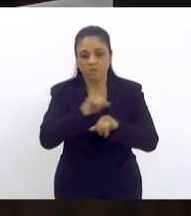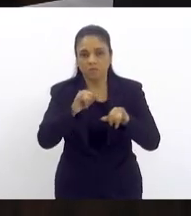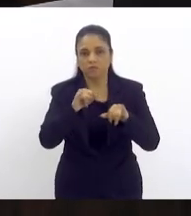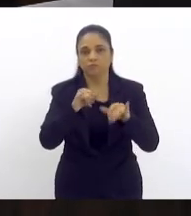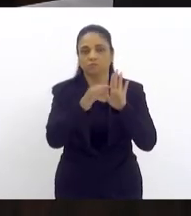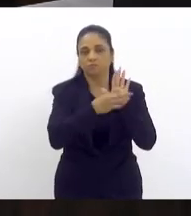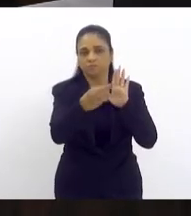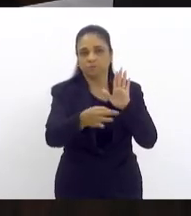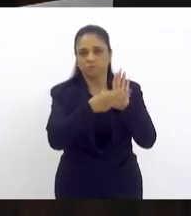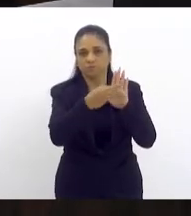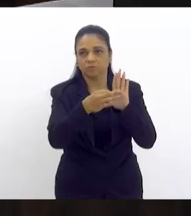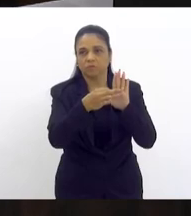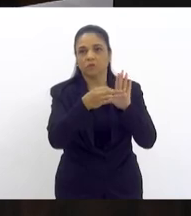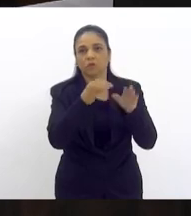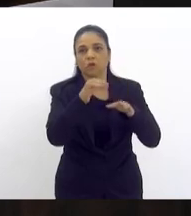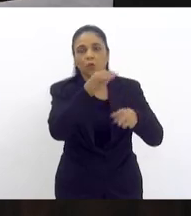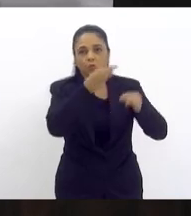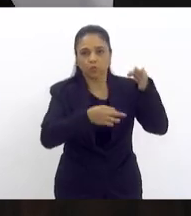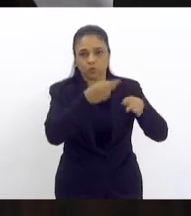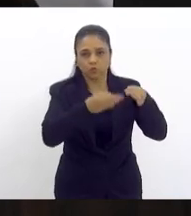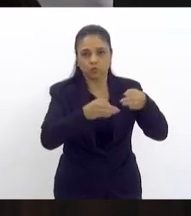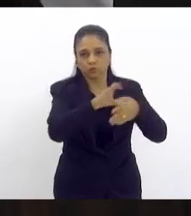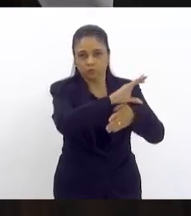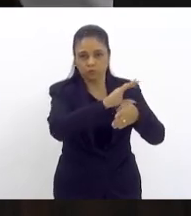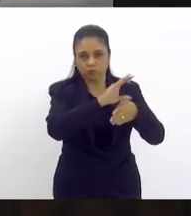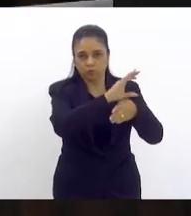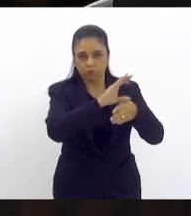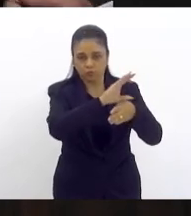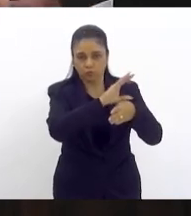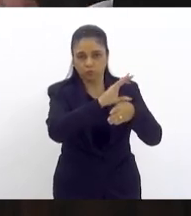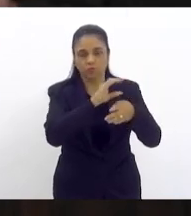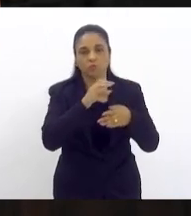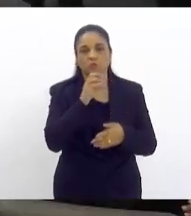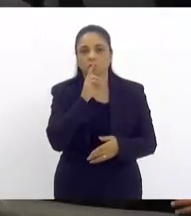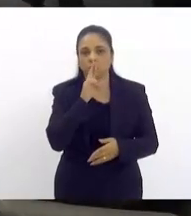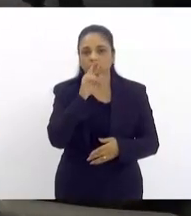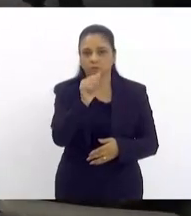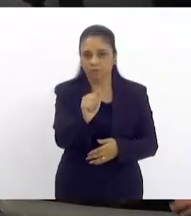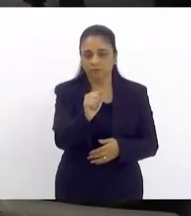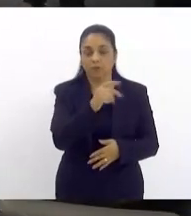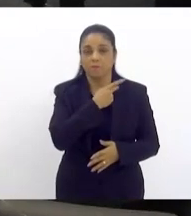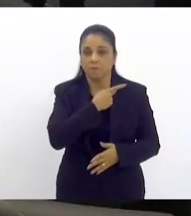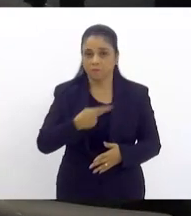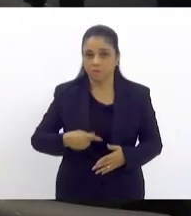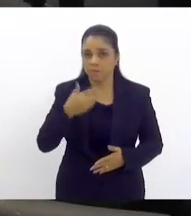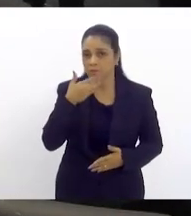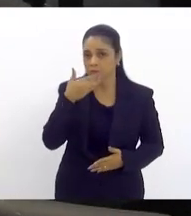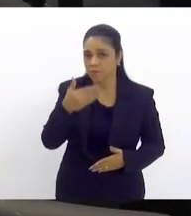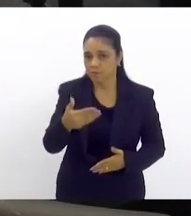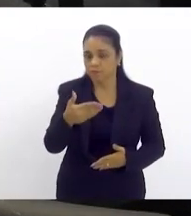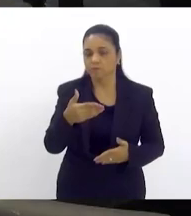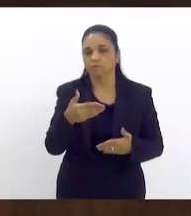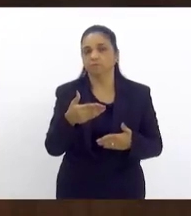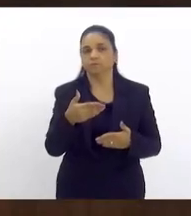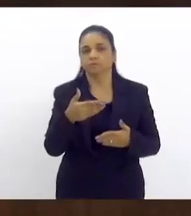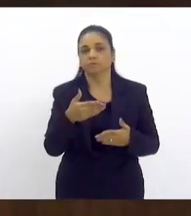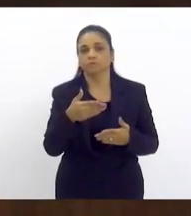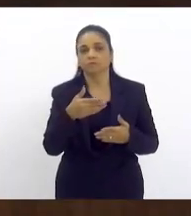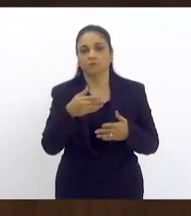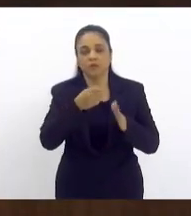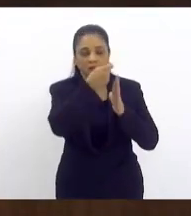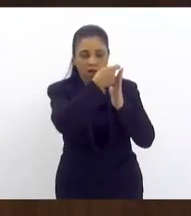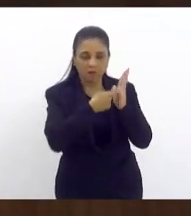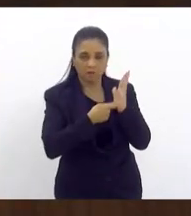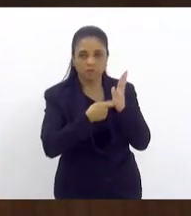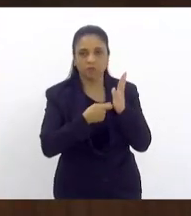parecer pela comissão de constituição e justiça Deputado Rodrigo Amorim senhor presidente pedir a permissão de vossa excelência para designar como relator Deputado